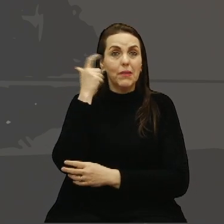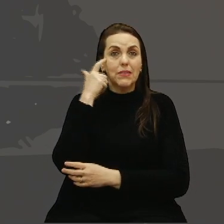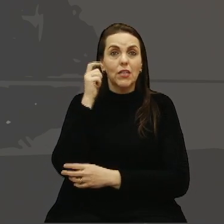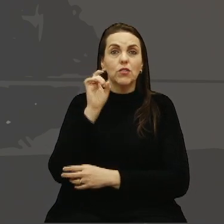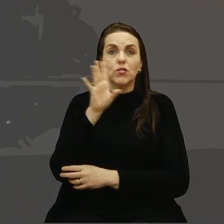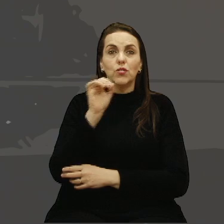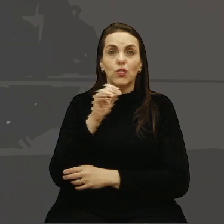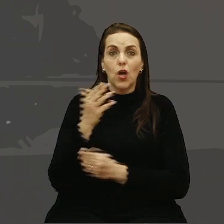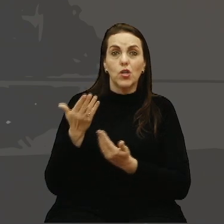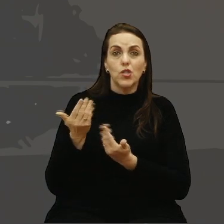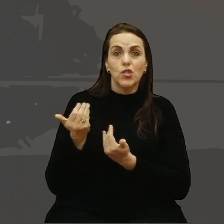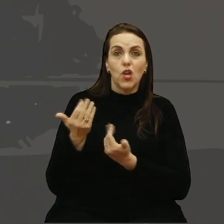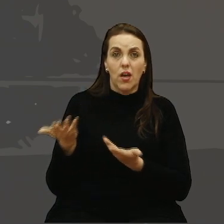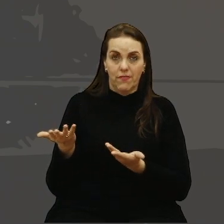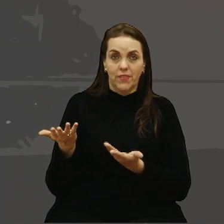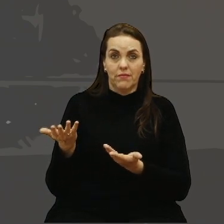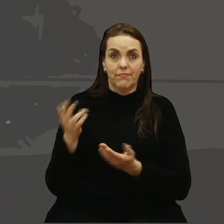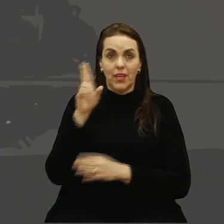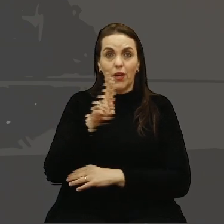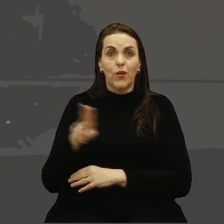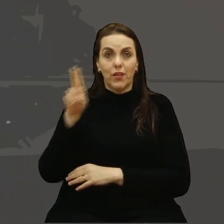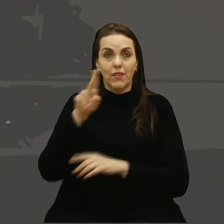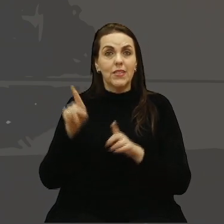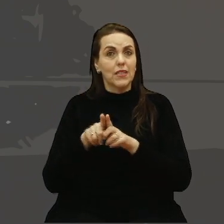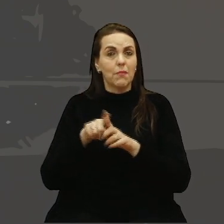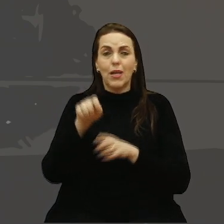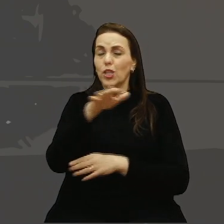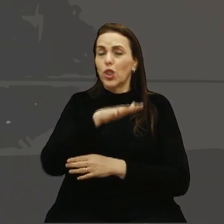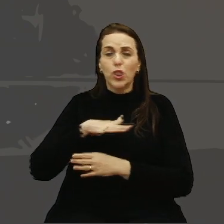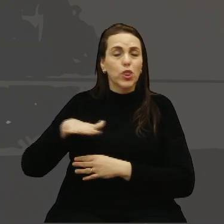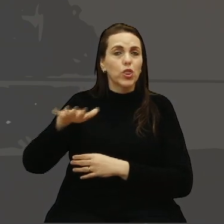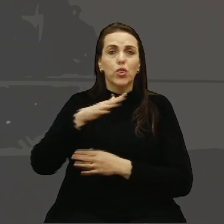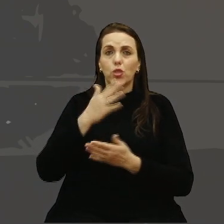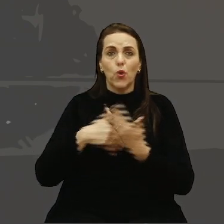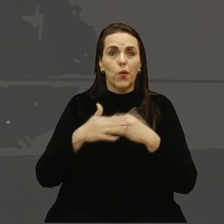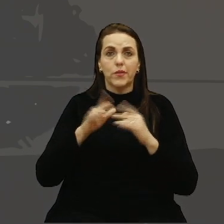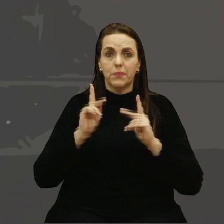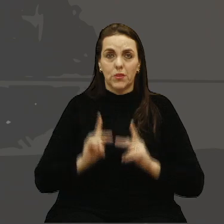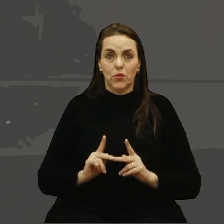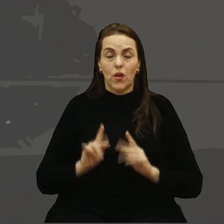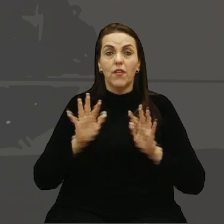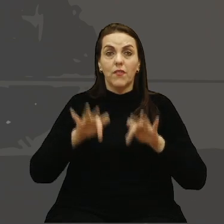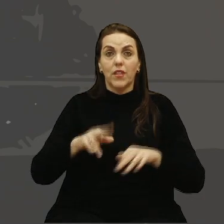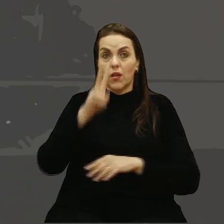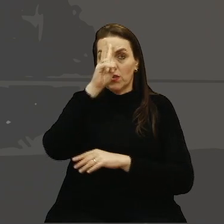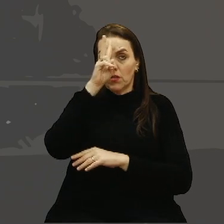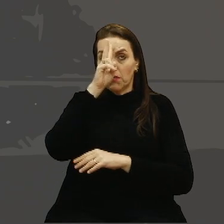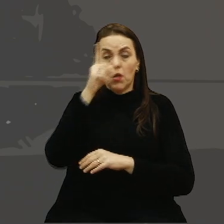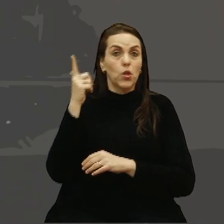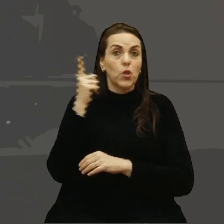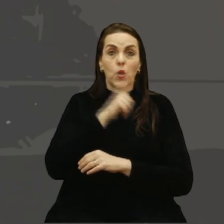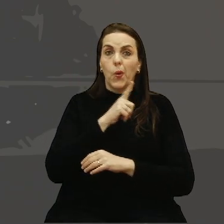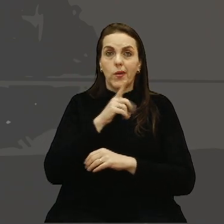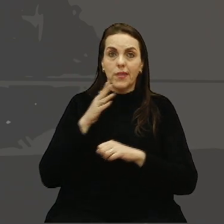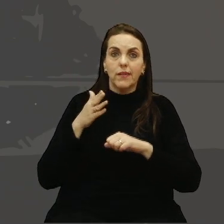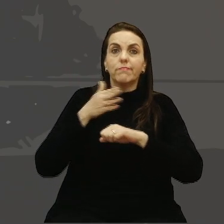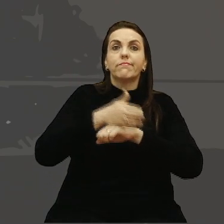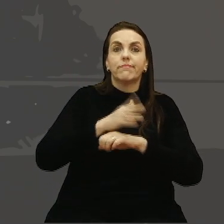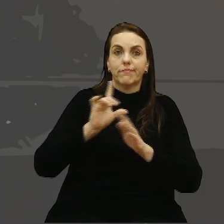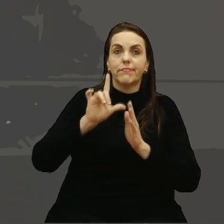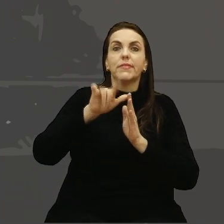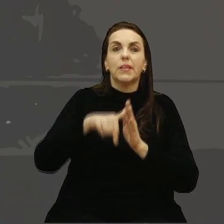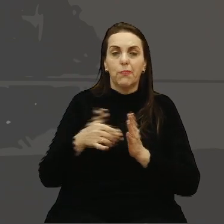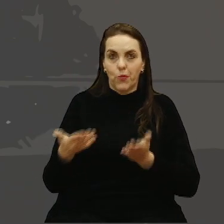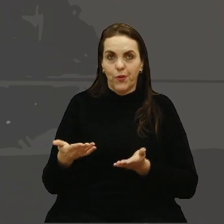somente para a juventude. A universidade deve ser um espaço para todos. Tem muita gente que termina o ensino médio e não consegue entrar logo após na universidade. Nós